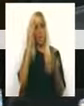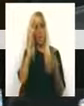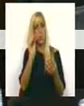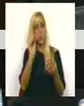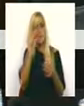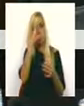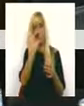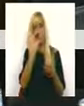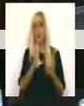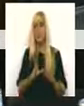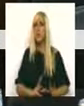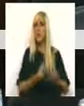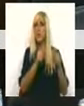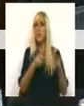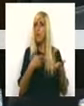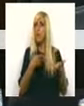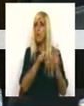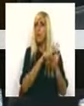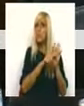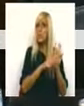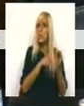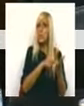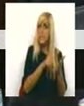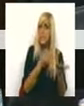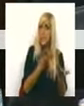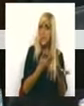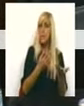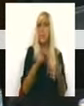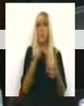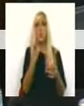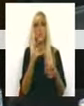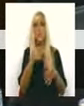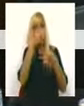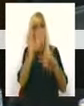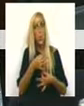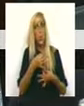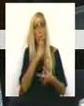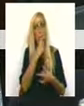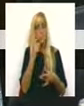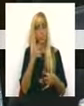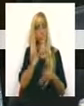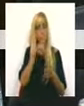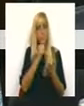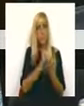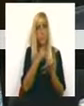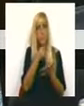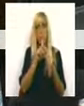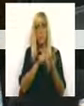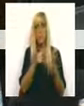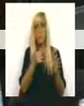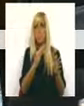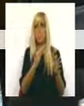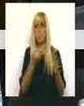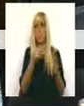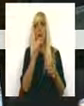ao Governo desenvolva as medidas necessárias para que a Unicer cumpra integralmente os compromissos assumidos no âmbito do projeto PIN Aqua